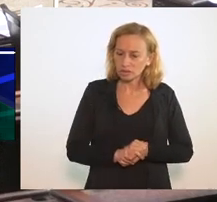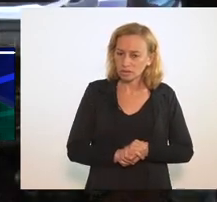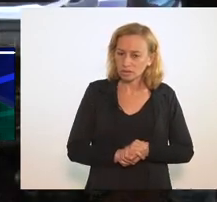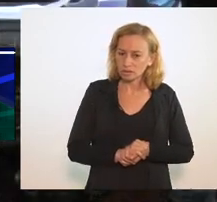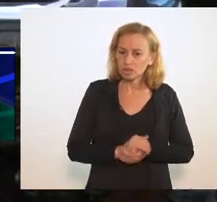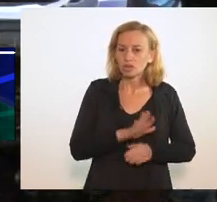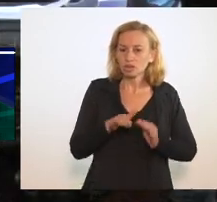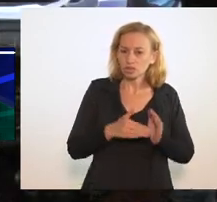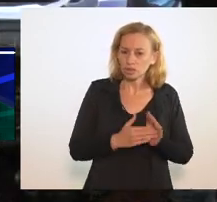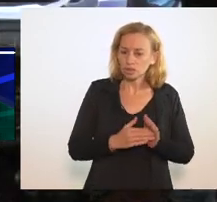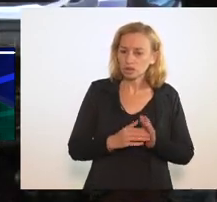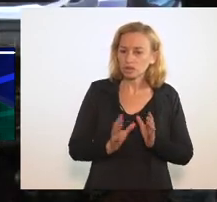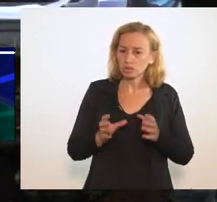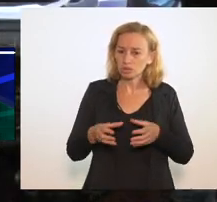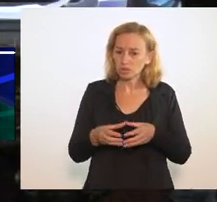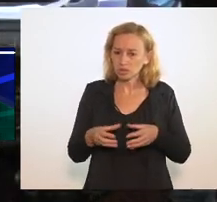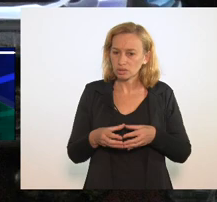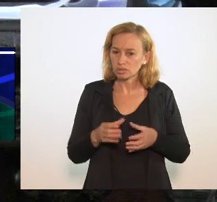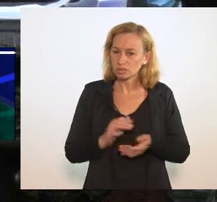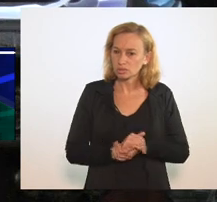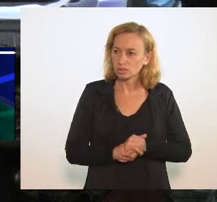Todas as demais comissões seguiram. Sim.